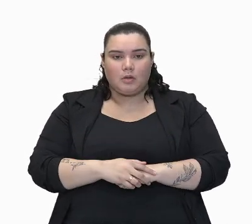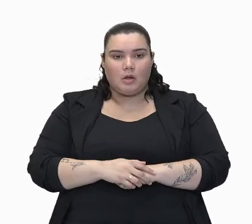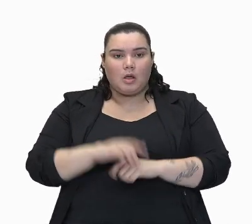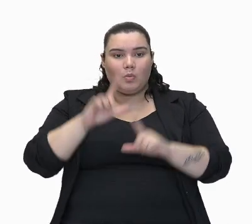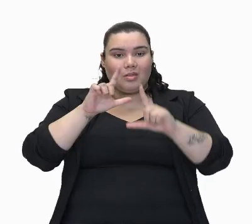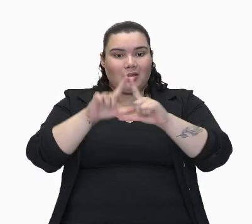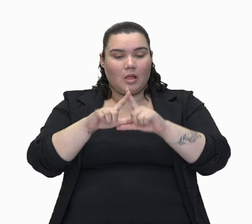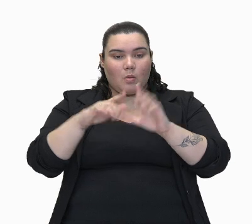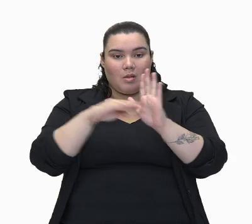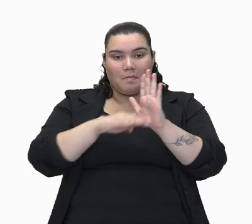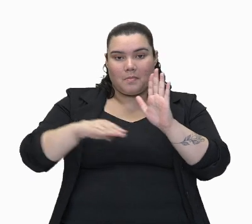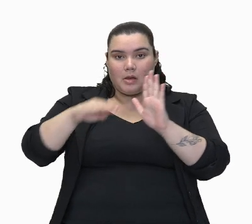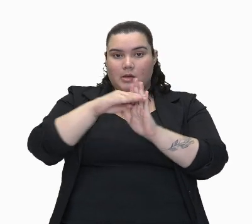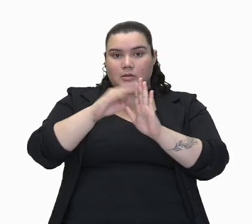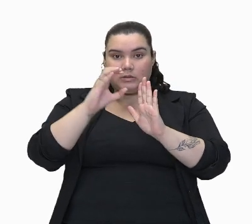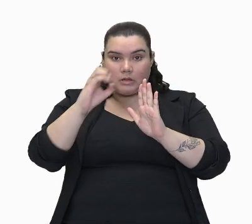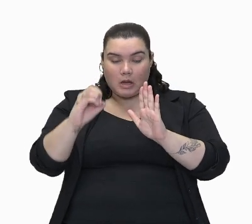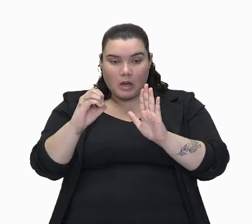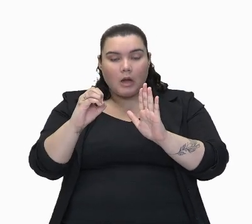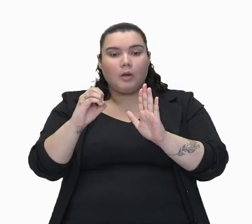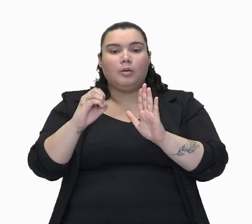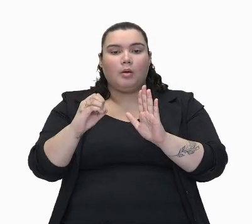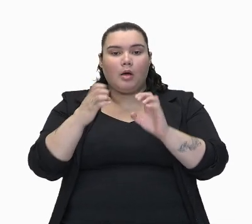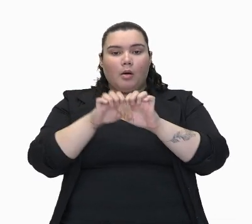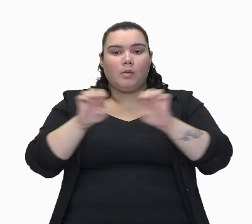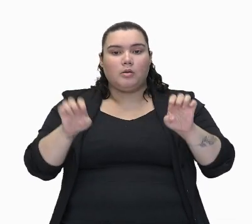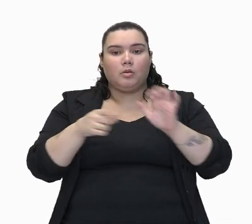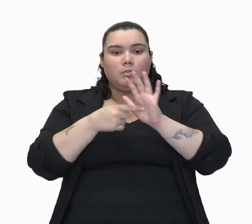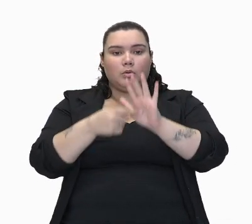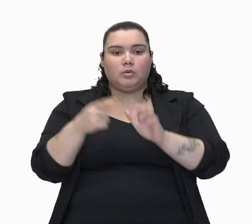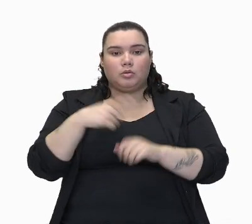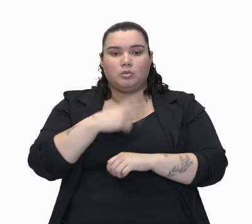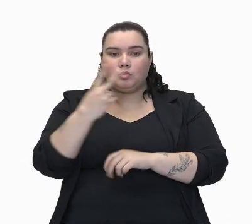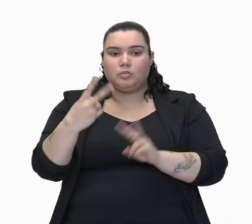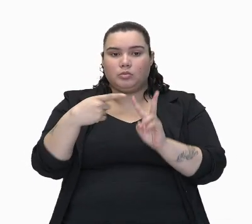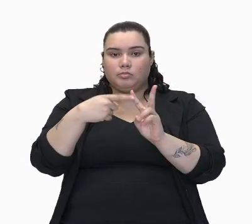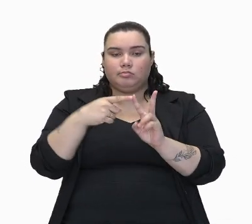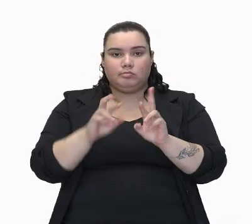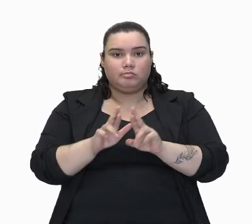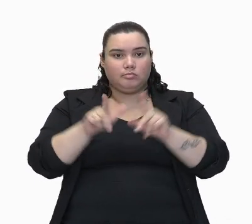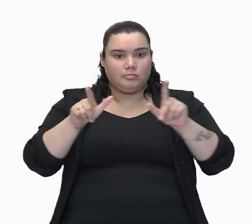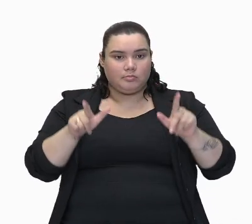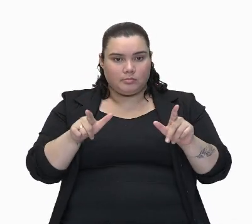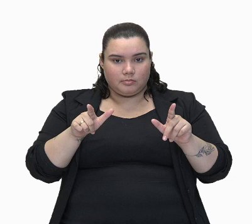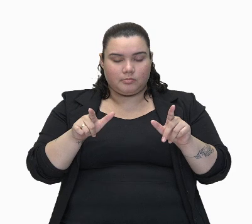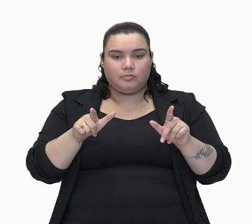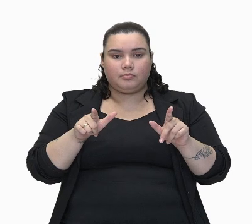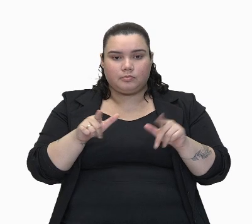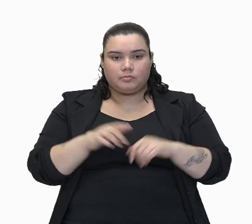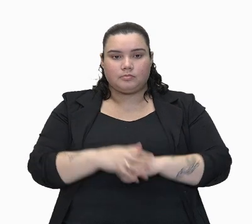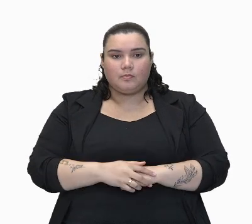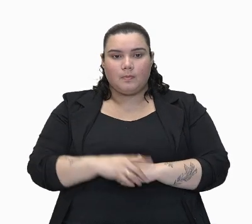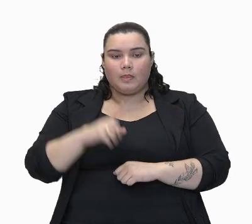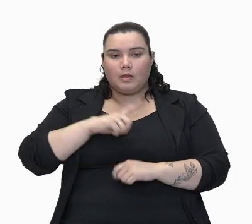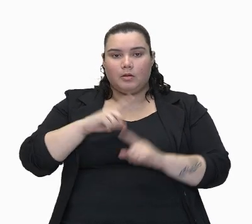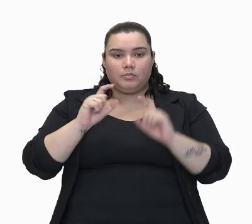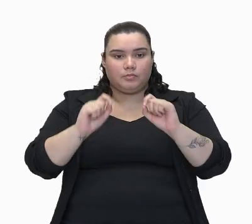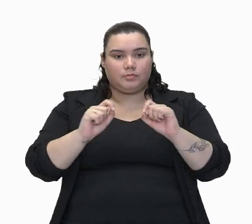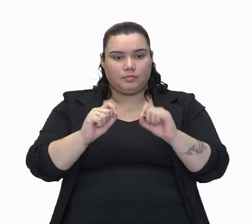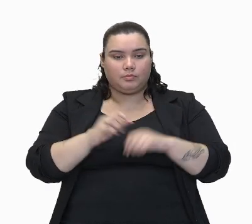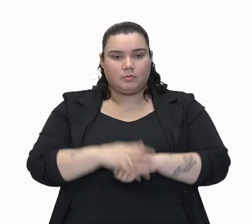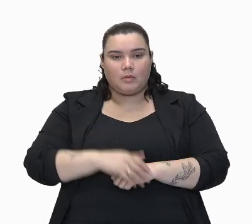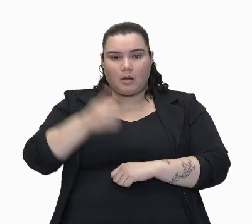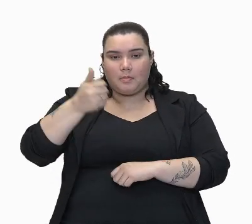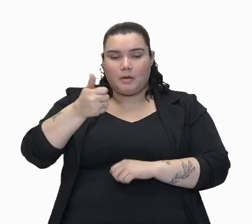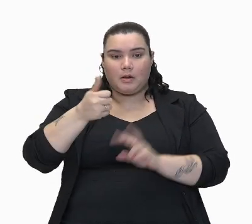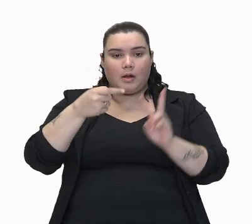que zero, a equação apresenta duas raízes distintas. Temos aí, a primeira raiz